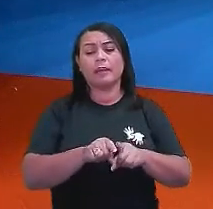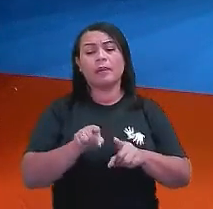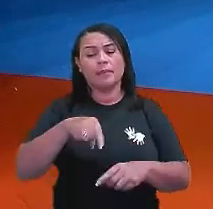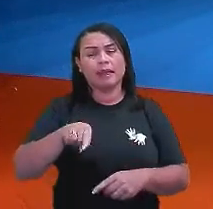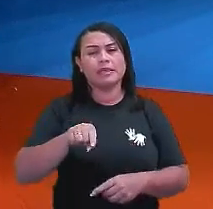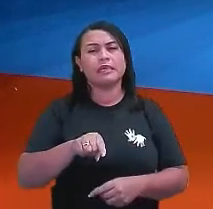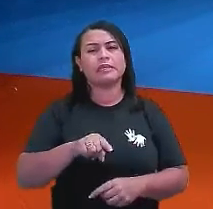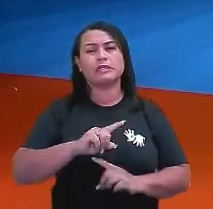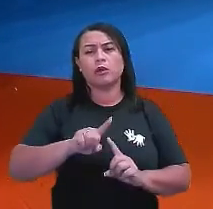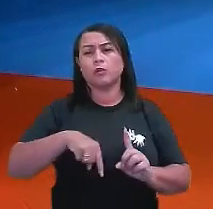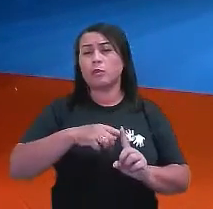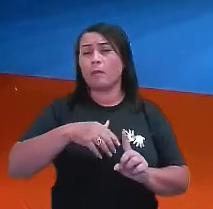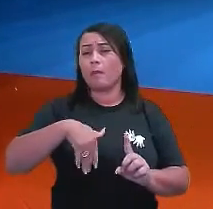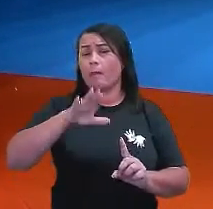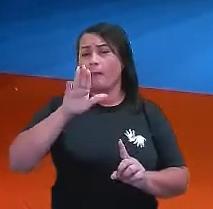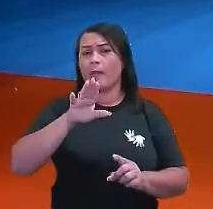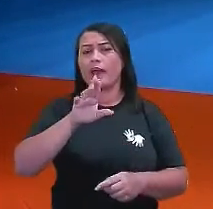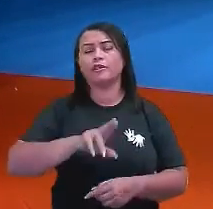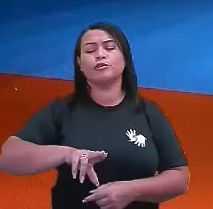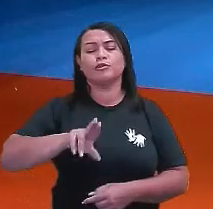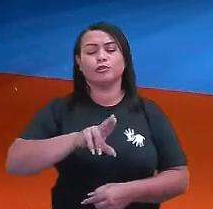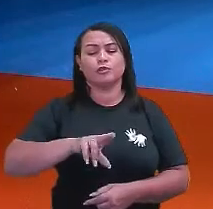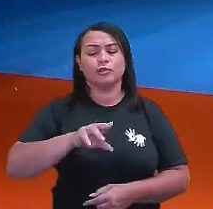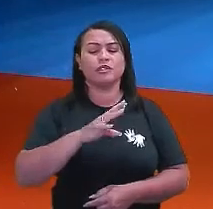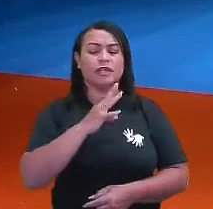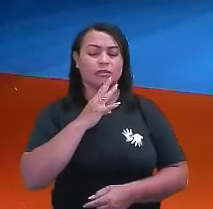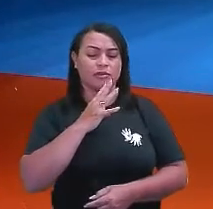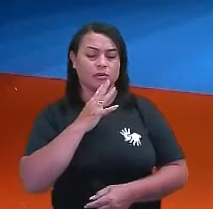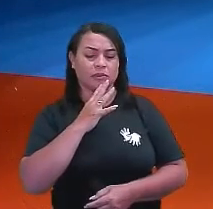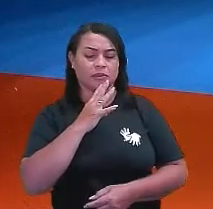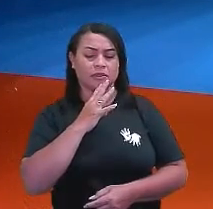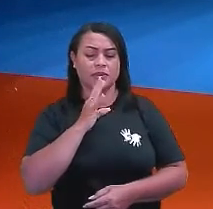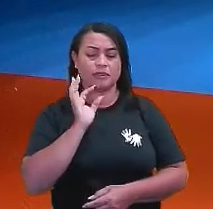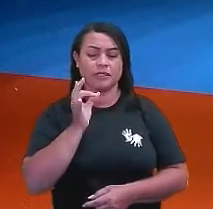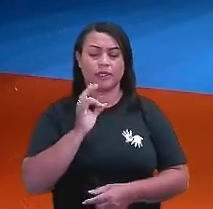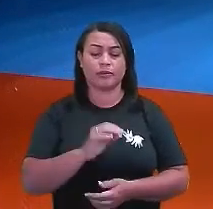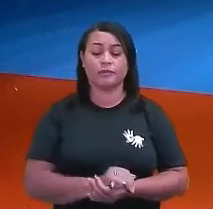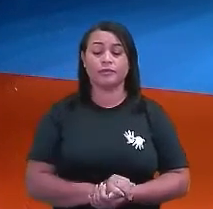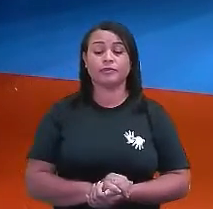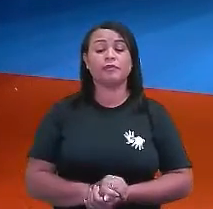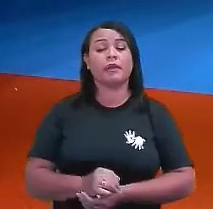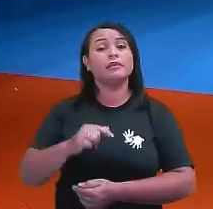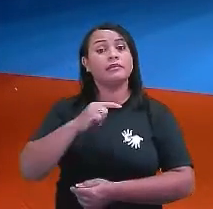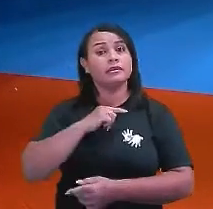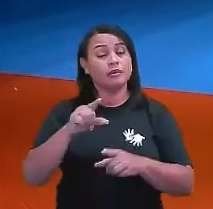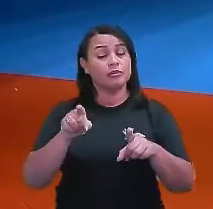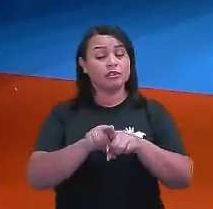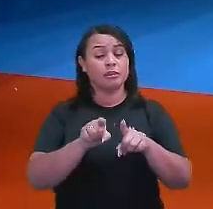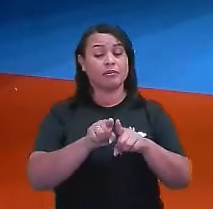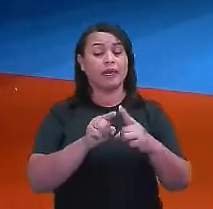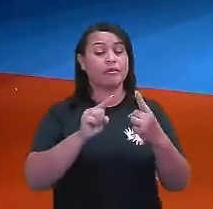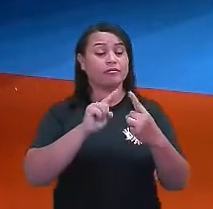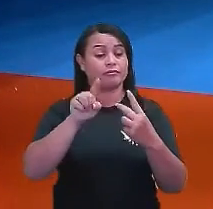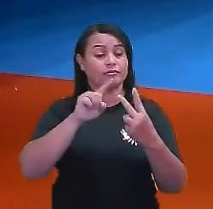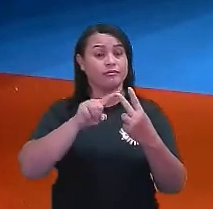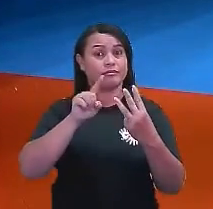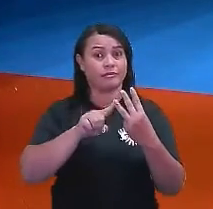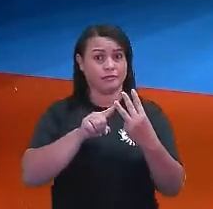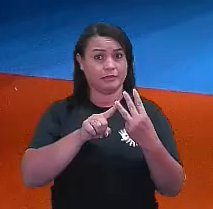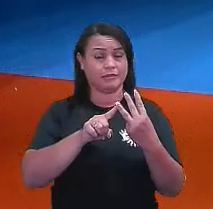esse daqui são os que a gente precisa ter um pouquinho mais de conhecimento, tá? E aí a gente tem 3